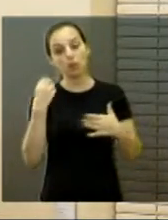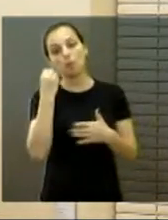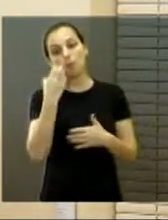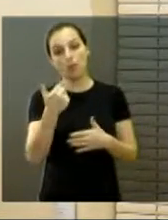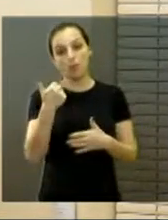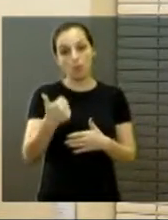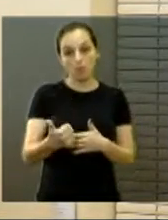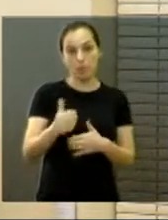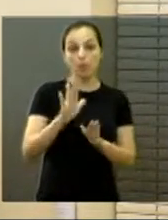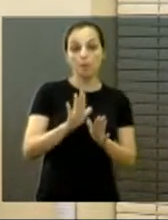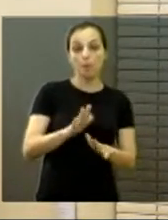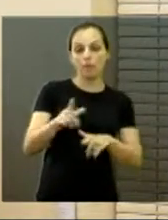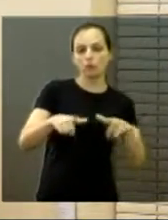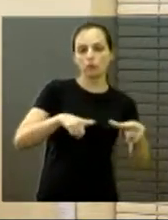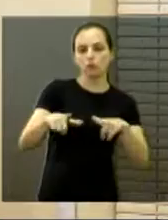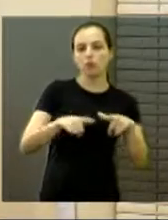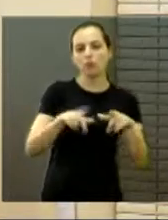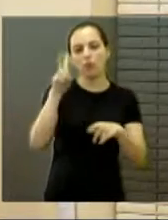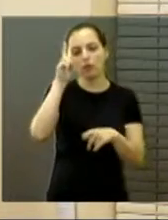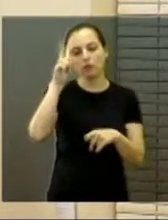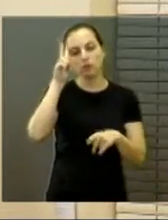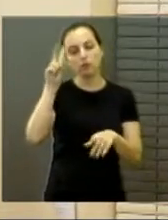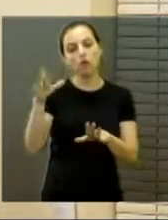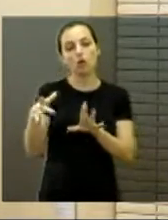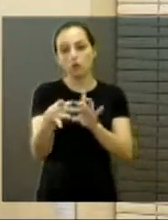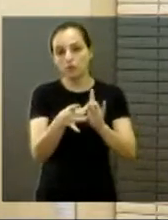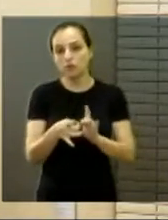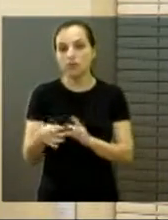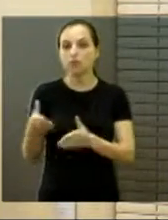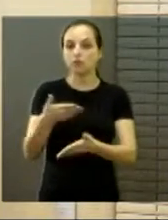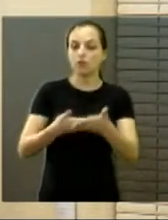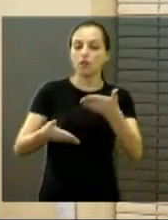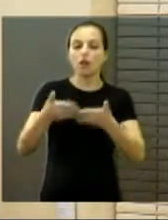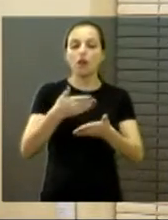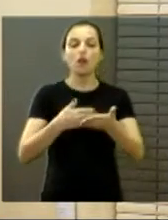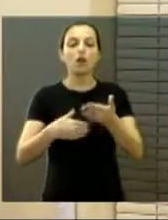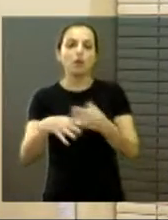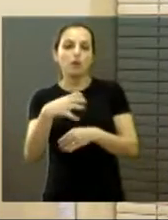trabalho, um histórico, que tem relação